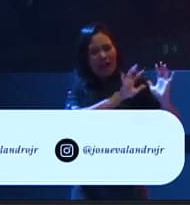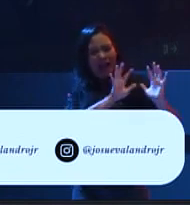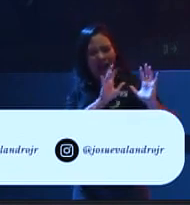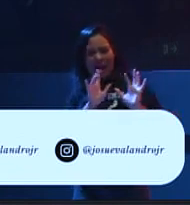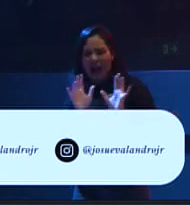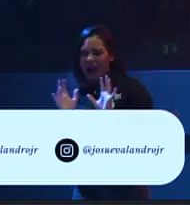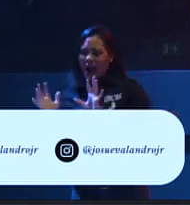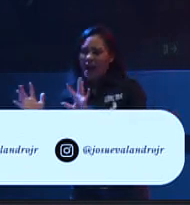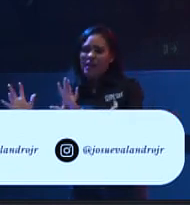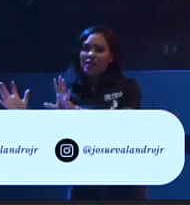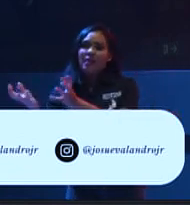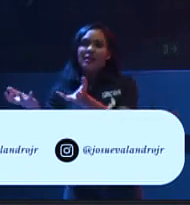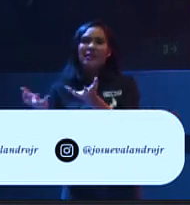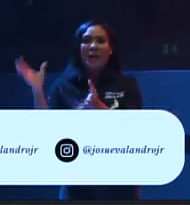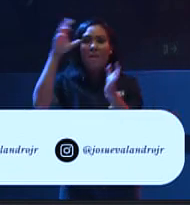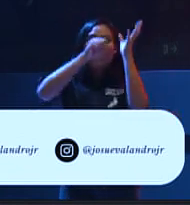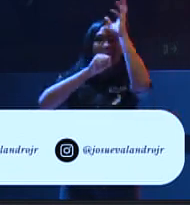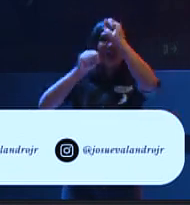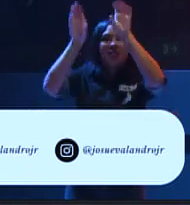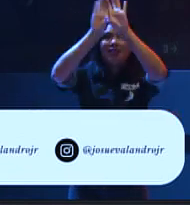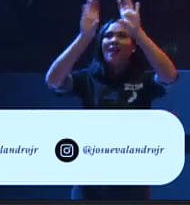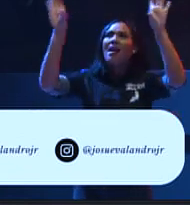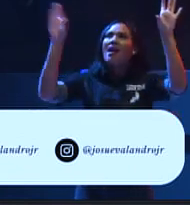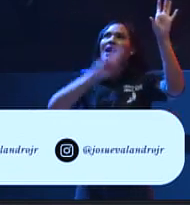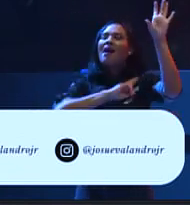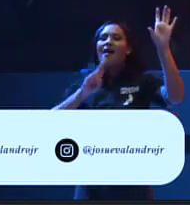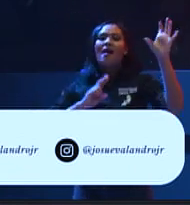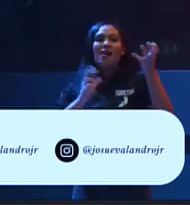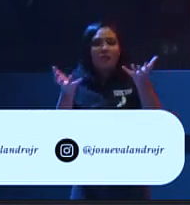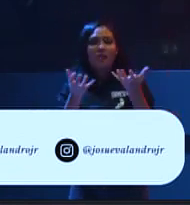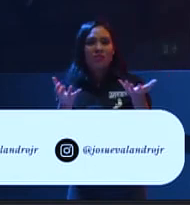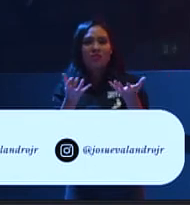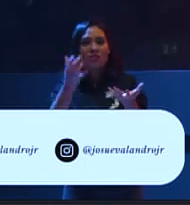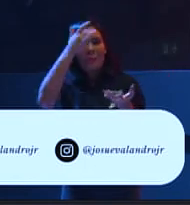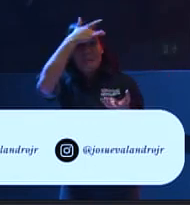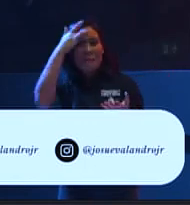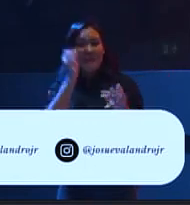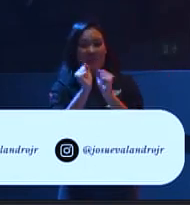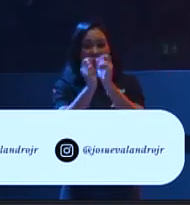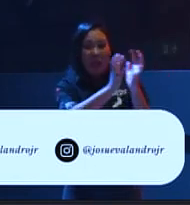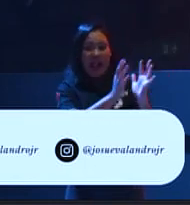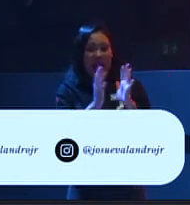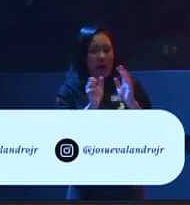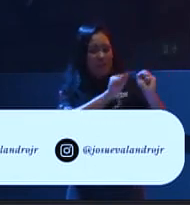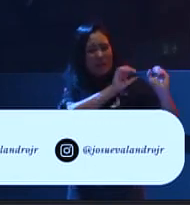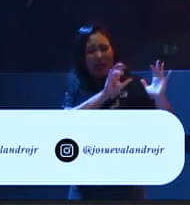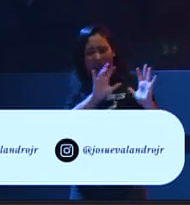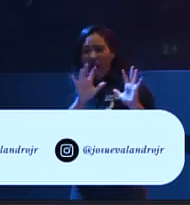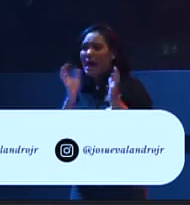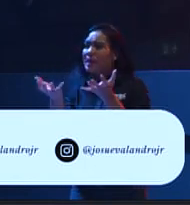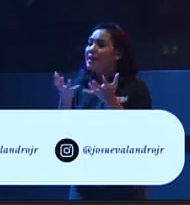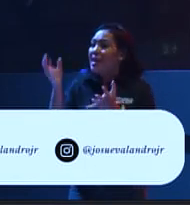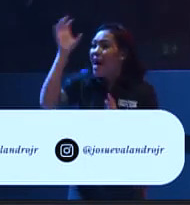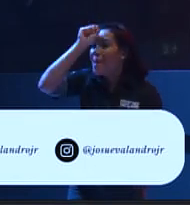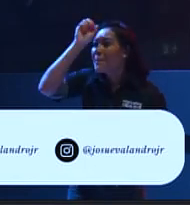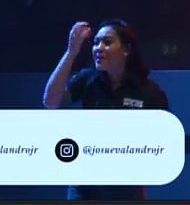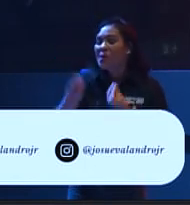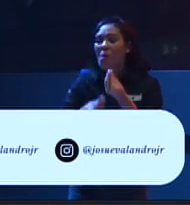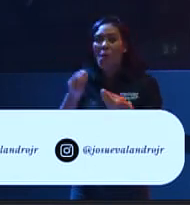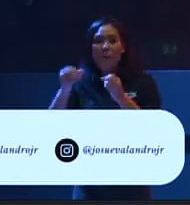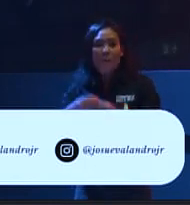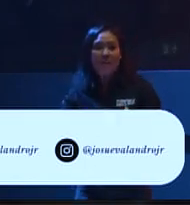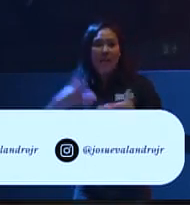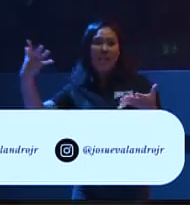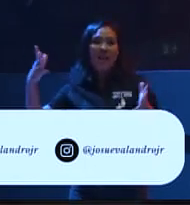aprender mais sobre o reino dos céus uma multidão querendo ver os milagres e maravilhas que encontramos em